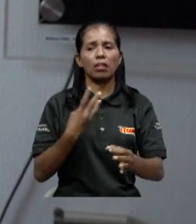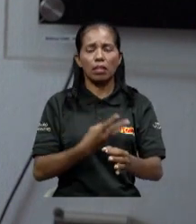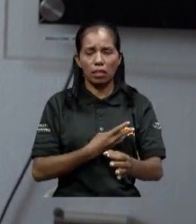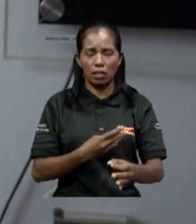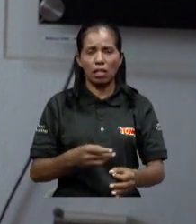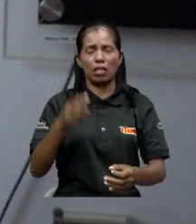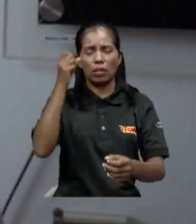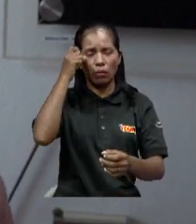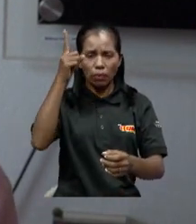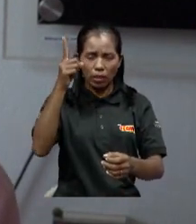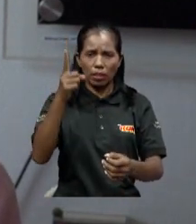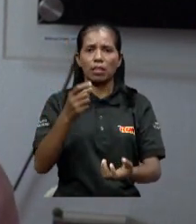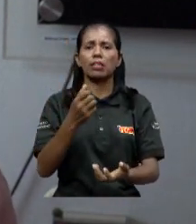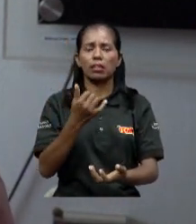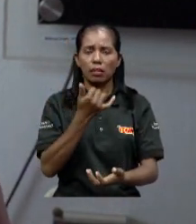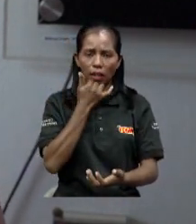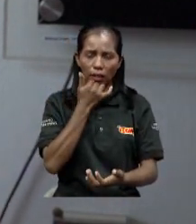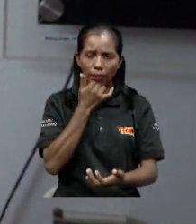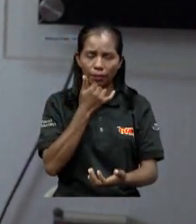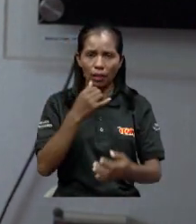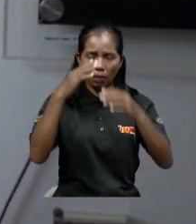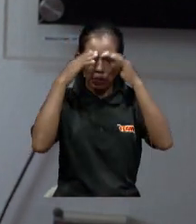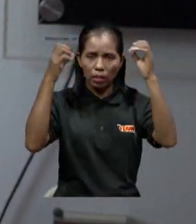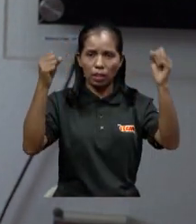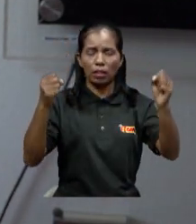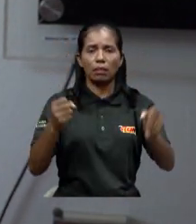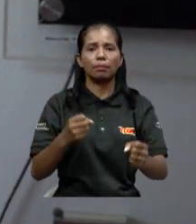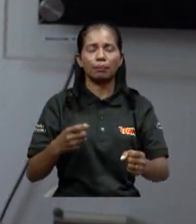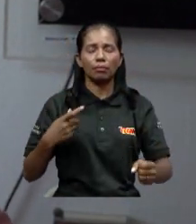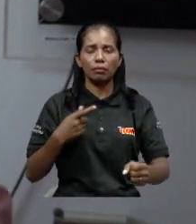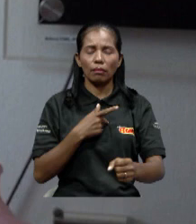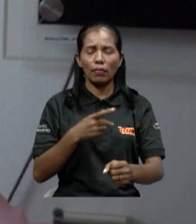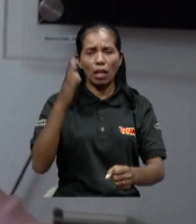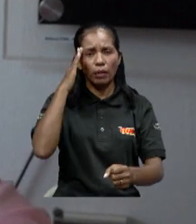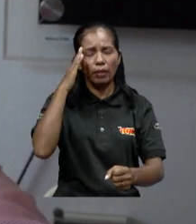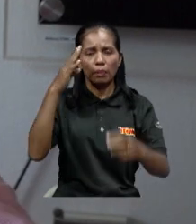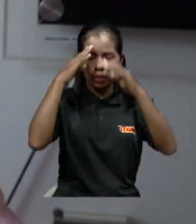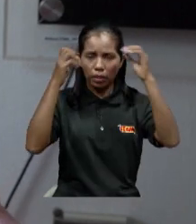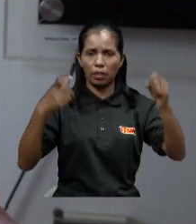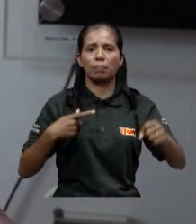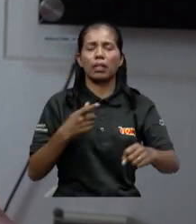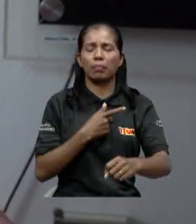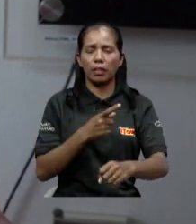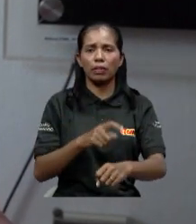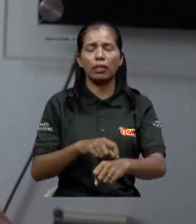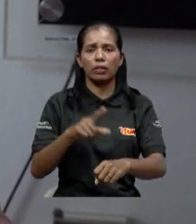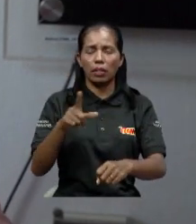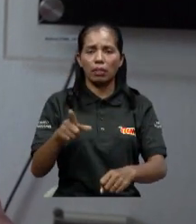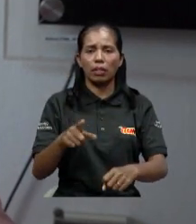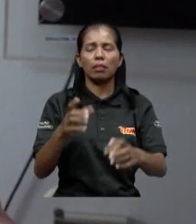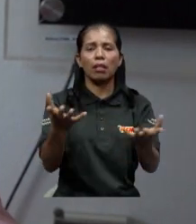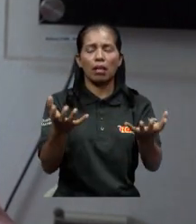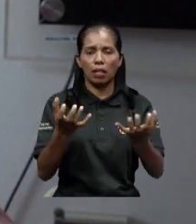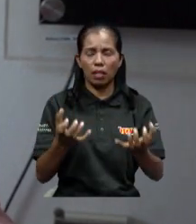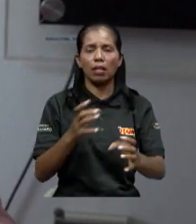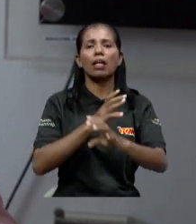sala, intende sala. Presidente Parlamento facilita ba hanu presidente Parlamento ma ba ba ni ma hakara